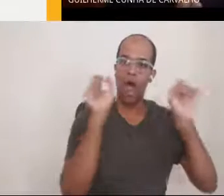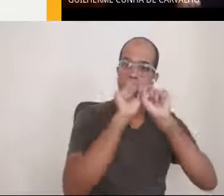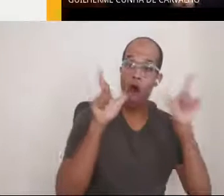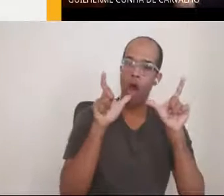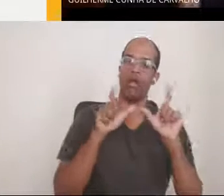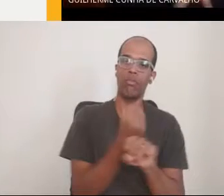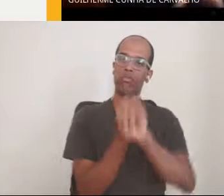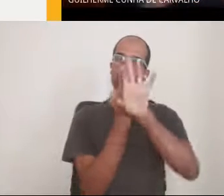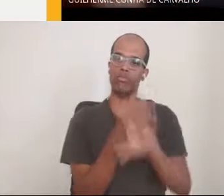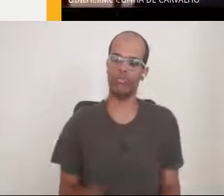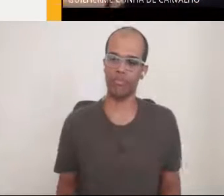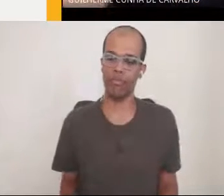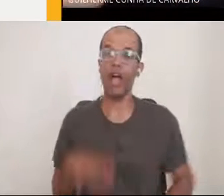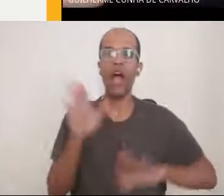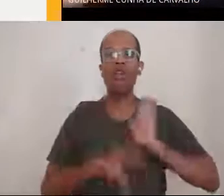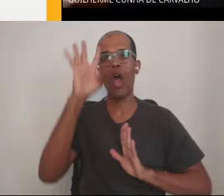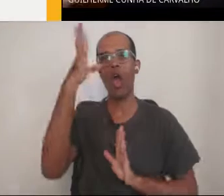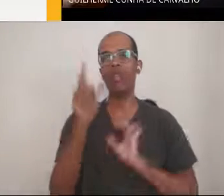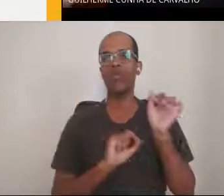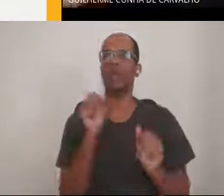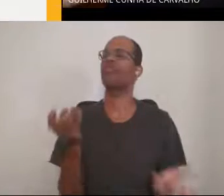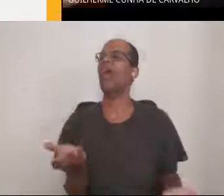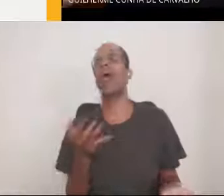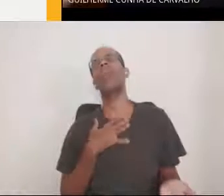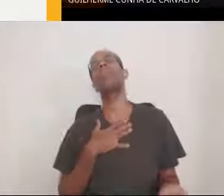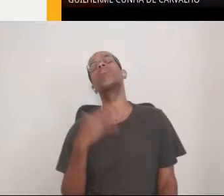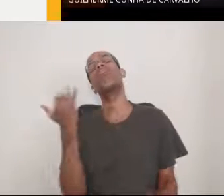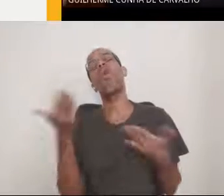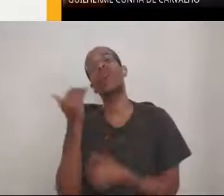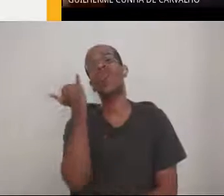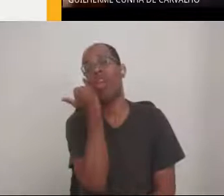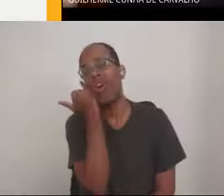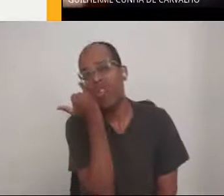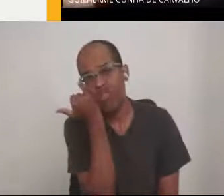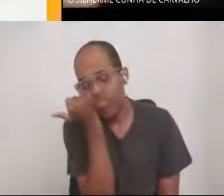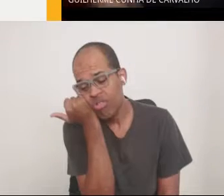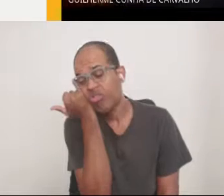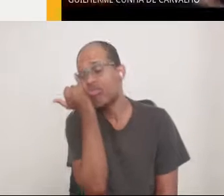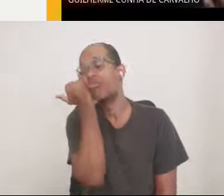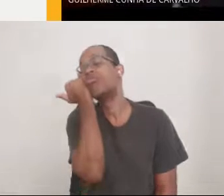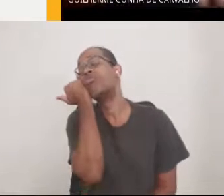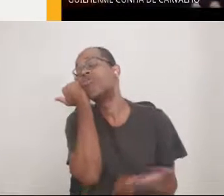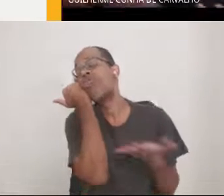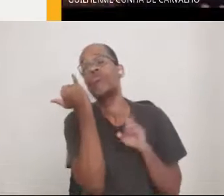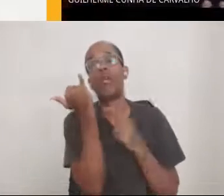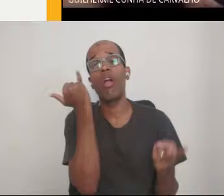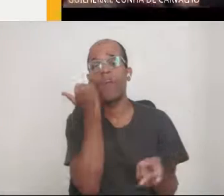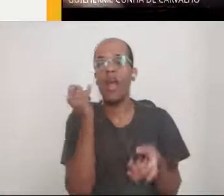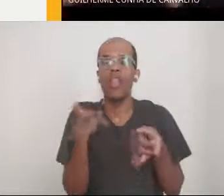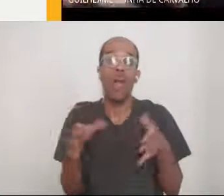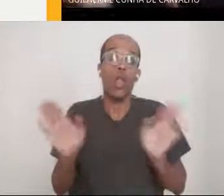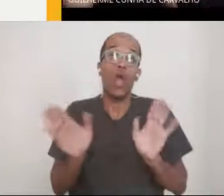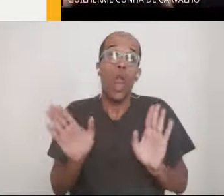muitas vezes? A pessoa, né, o aluno vai lá, fala assim, ah, não, tô meio preguiçoso aqui de manhã, aí ele deixa e